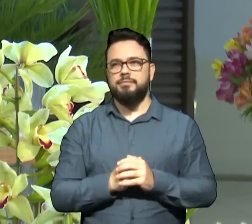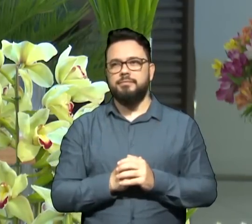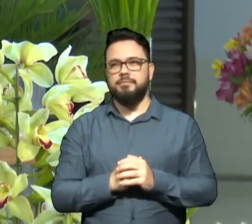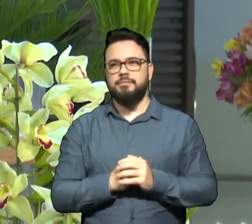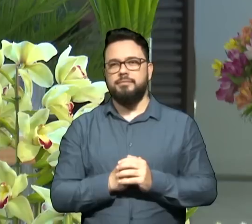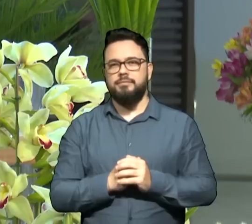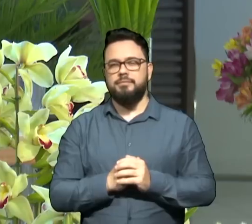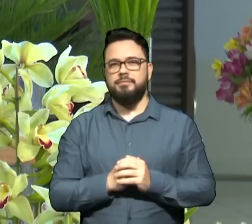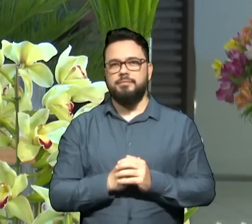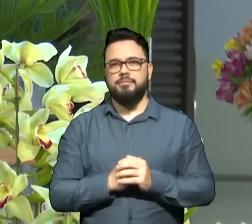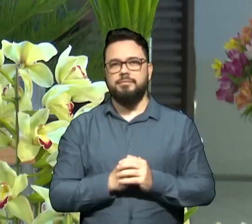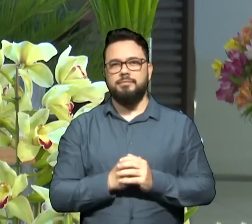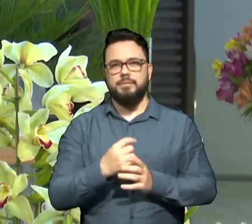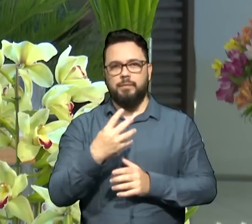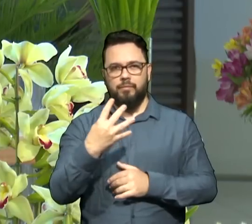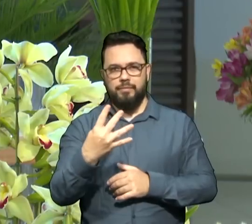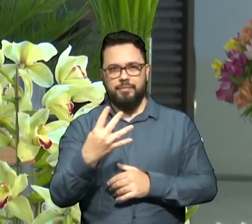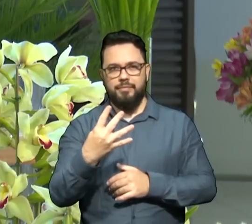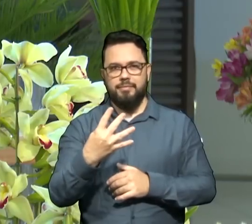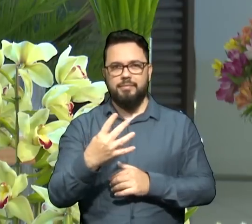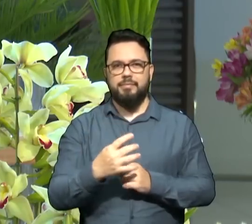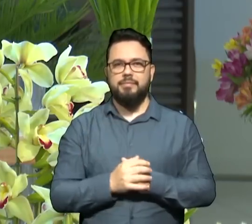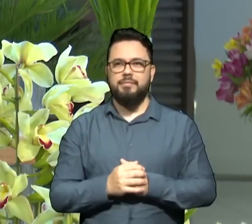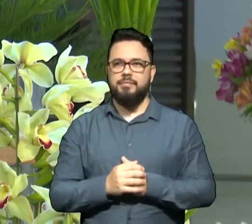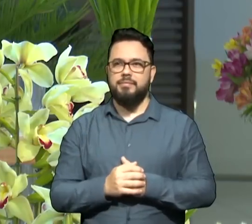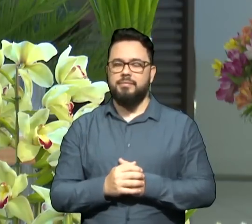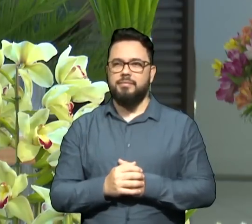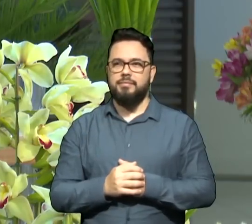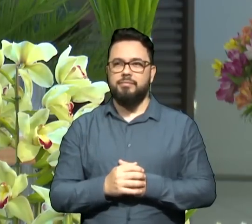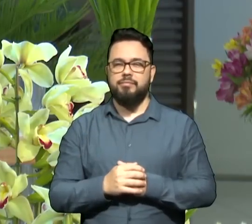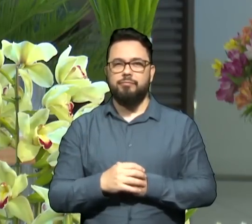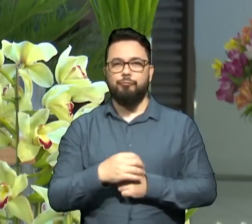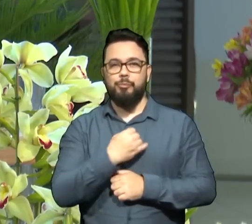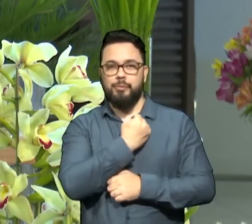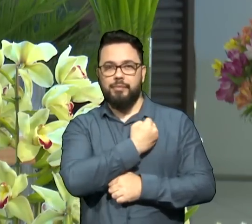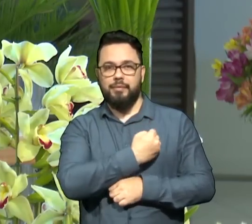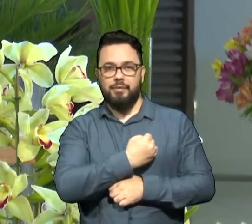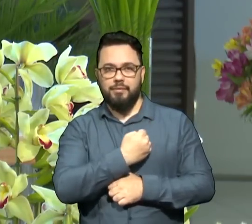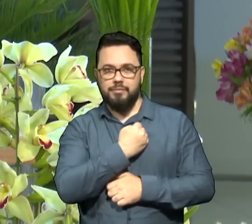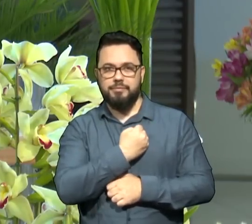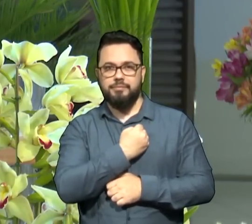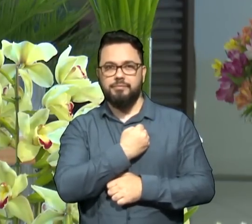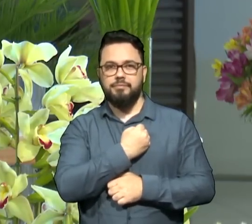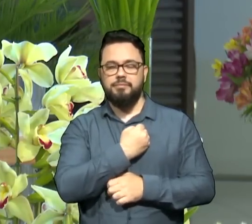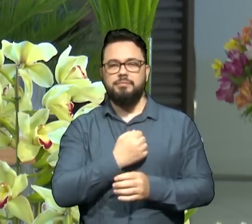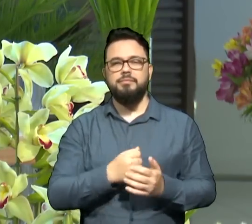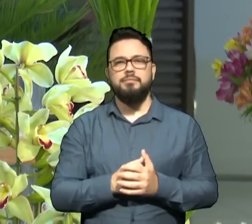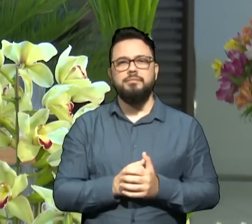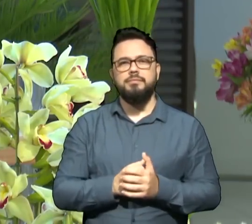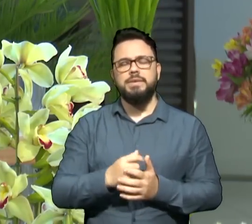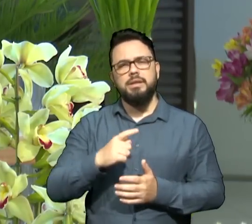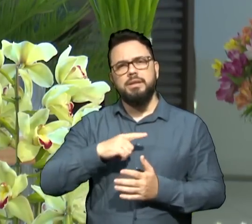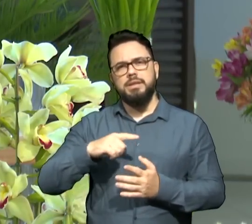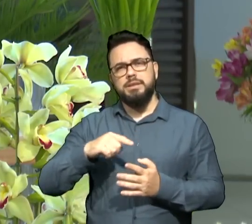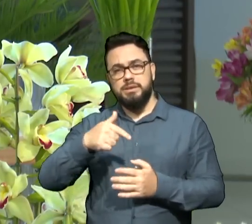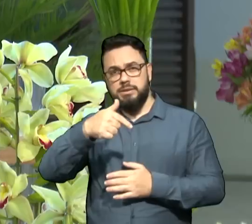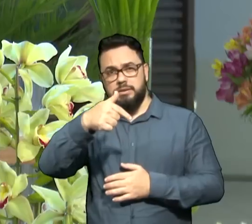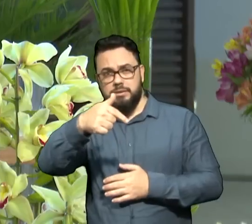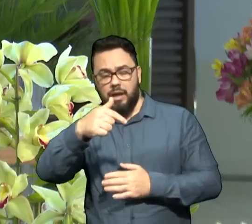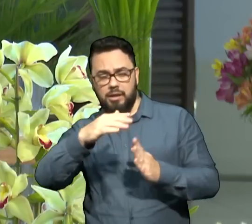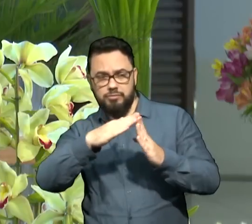Versículo Versículo 4 João H sete igrejas que estão na província